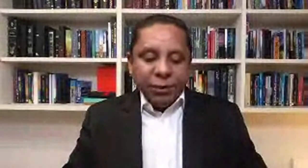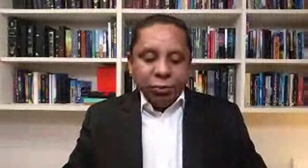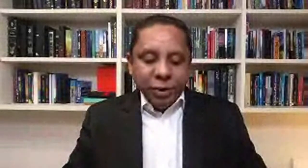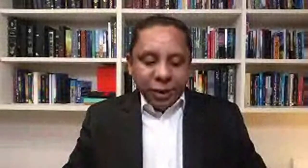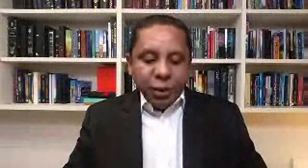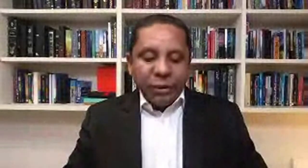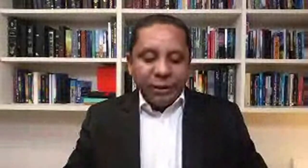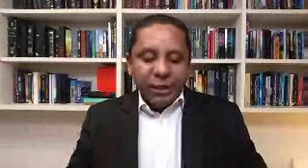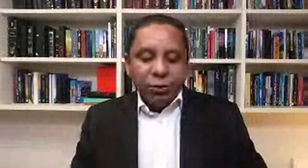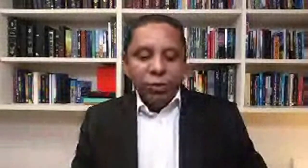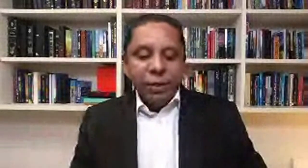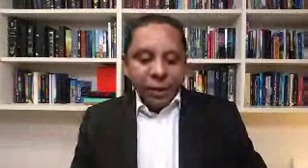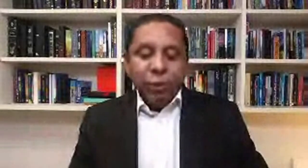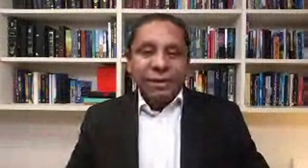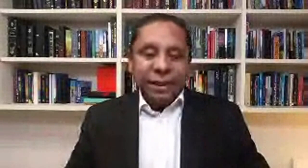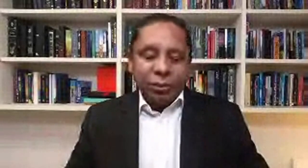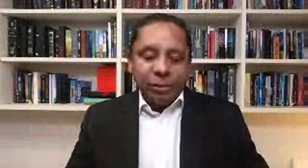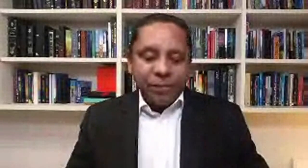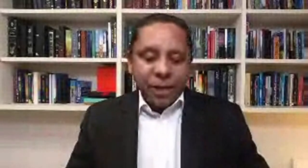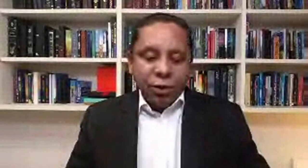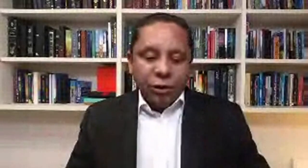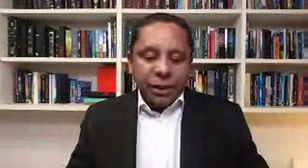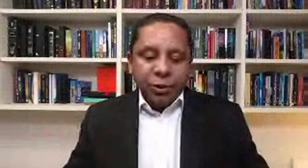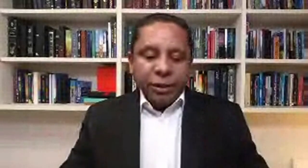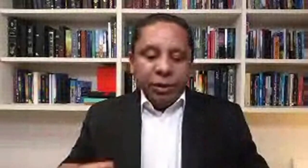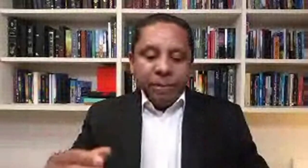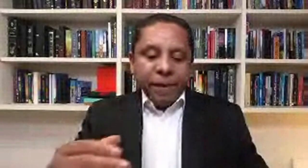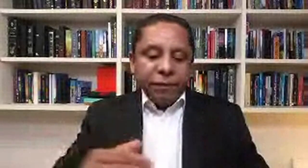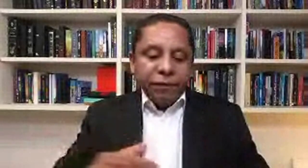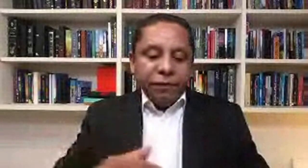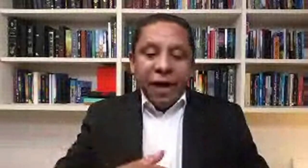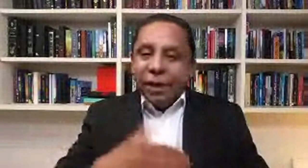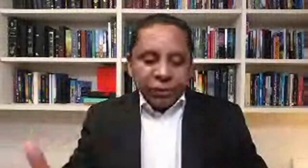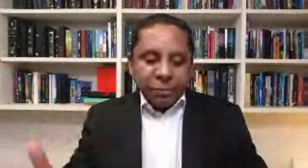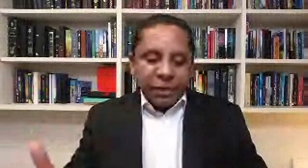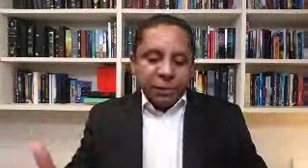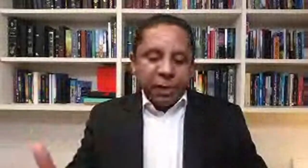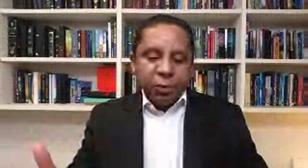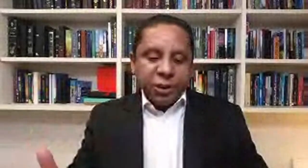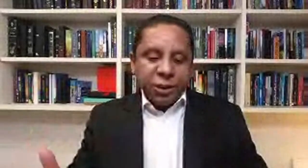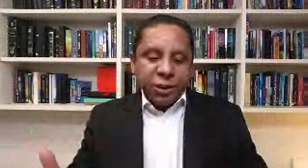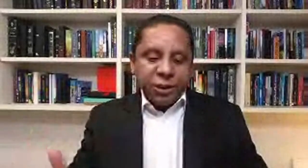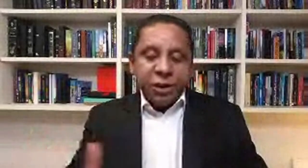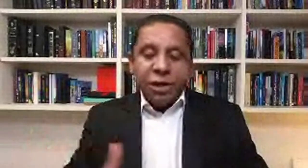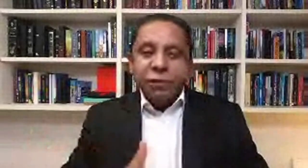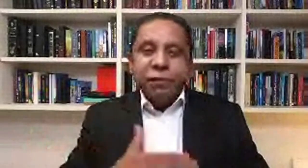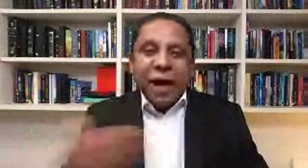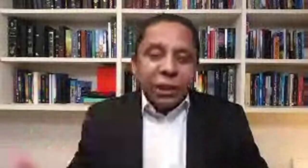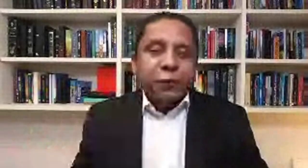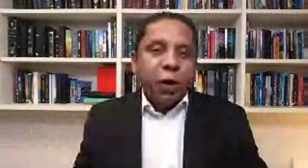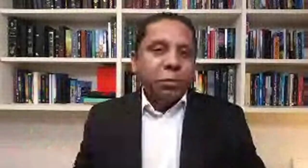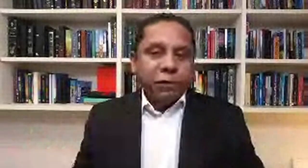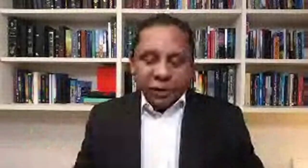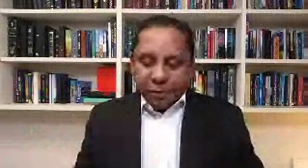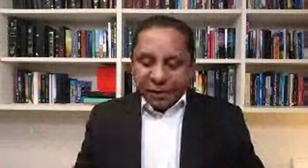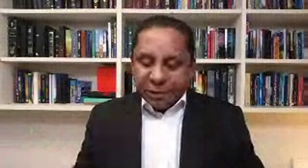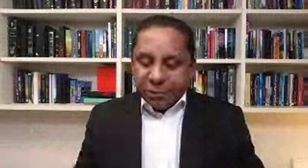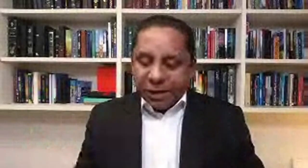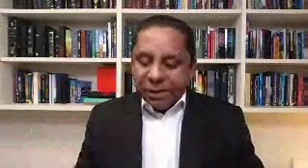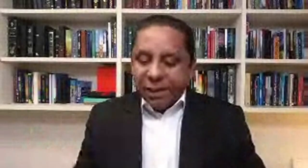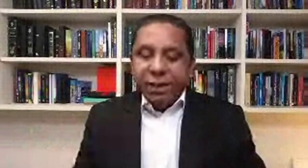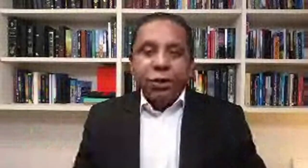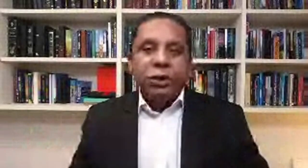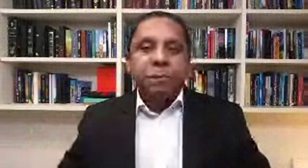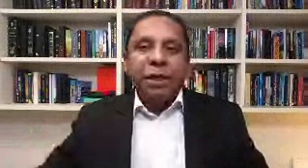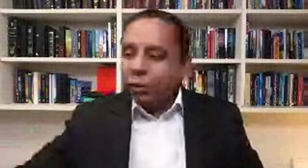eu aceito, eu aceito, eu aceito. Nós temos aqui várias formas de você participar com a gente, várias formas de você